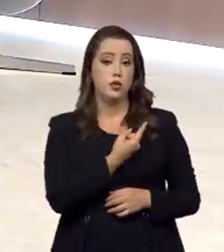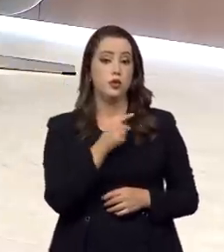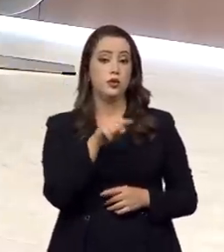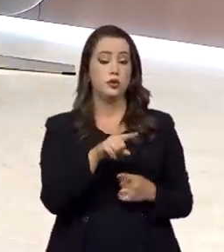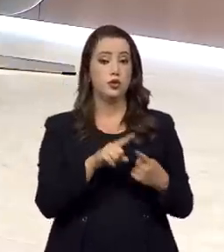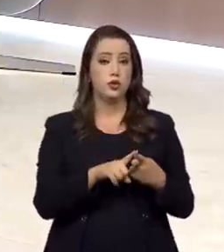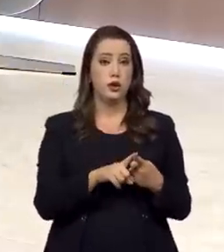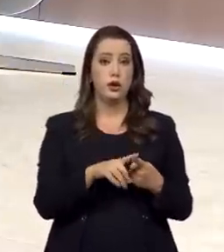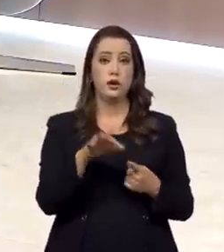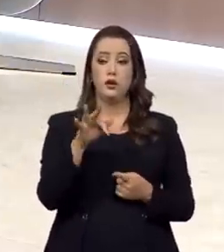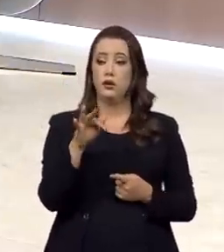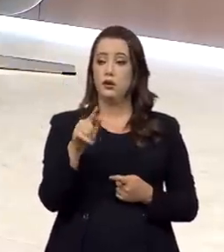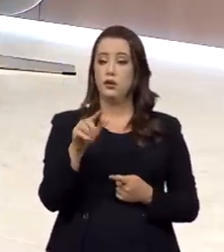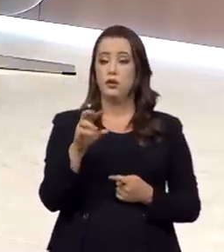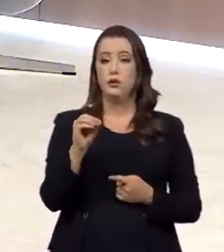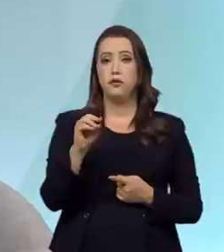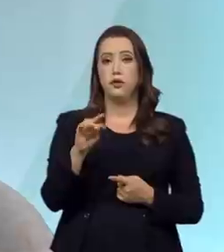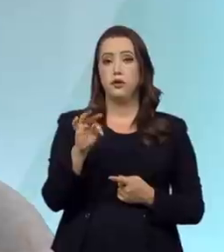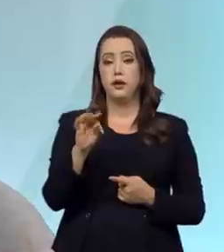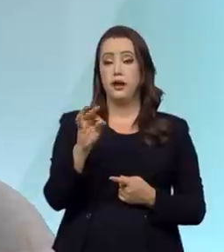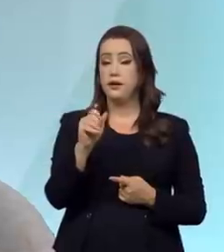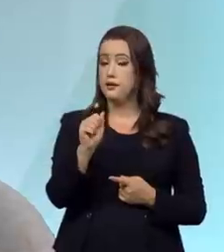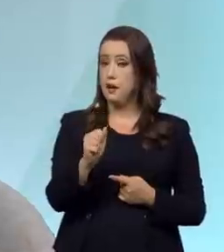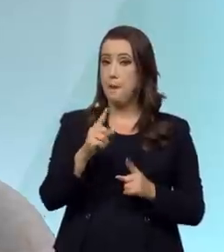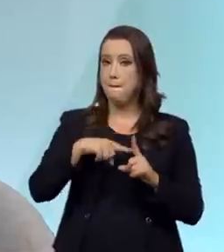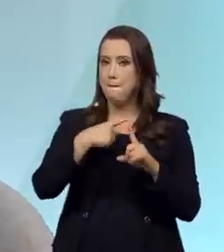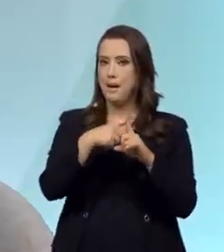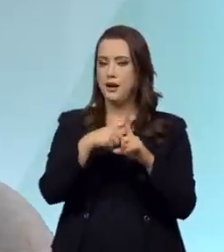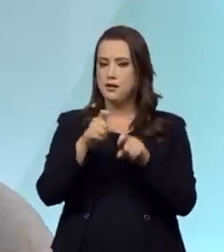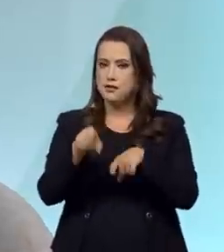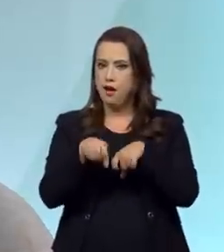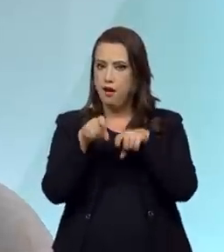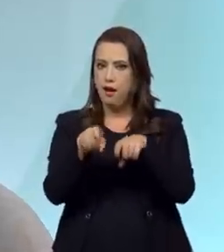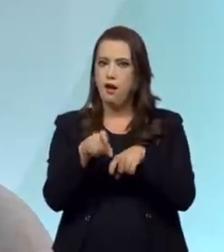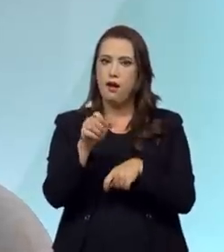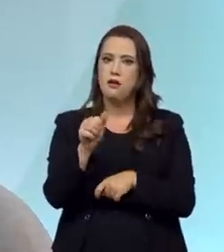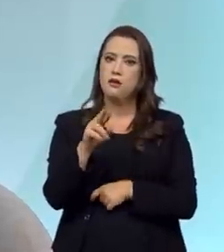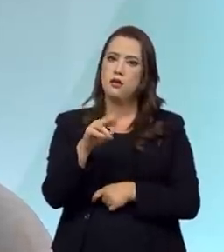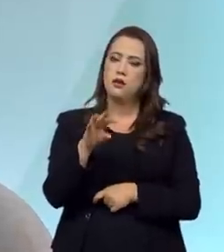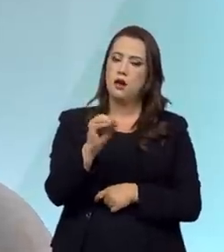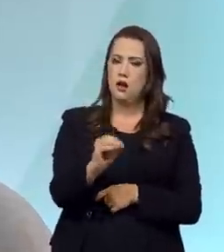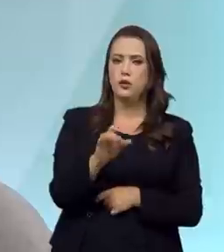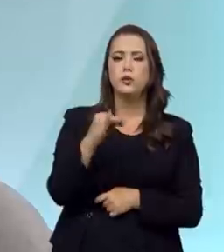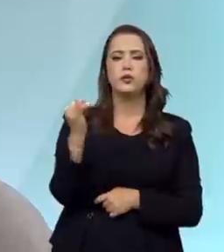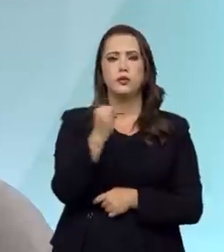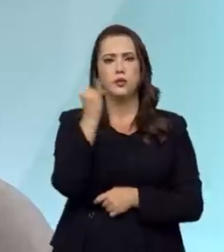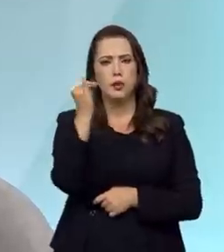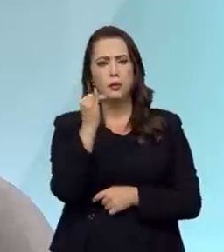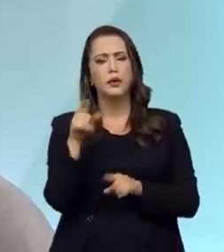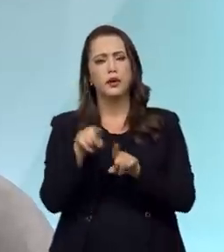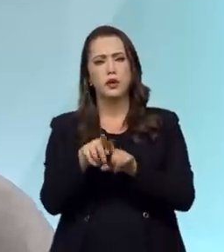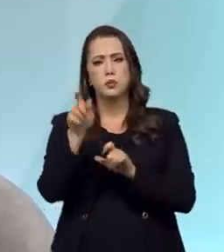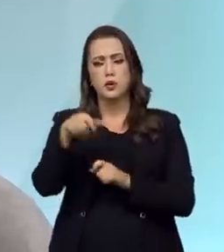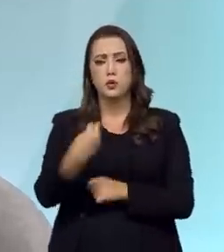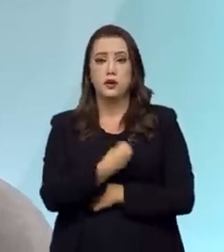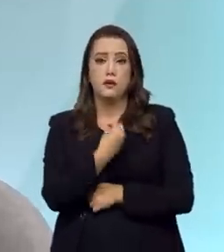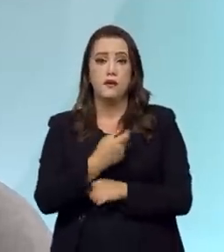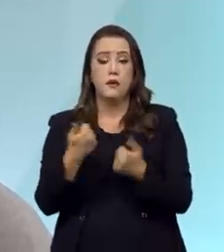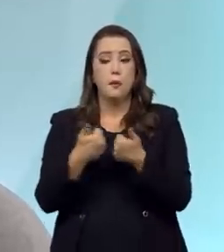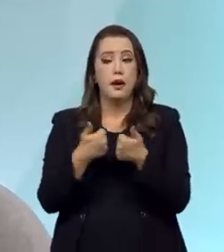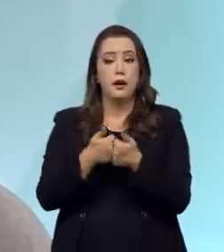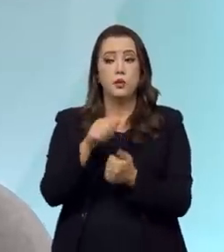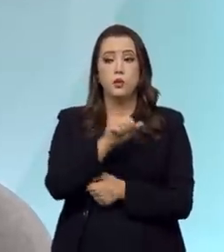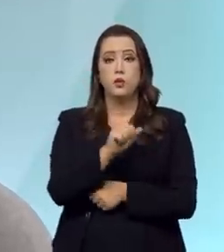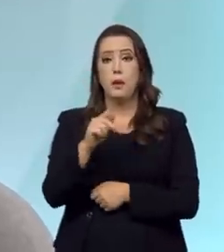floresta mais Agro aonde você reconhece e que gera benefícios para o produtor rural nas áreas de app e reserva legal